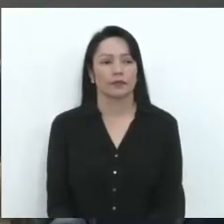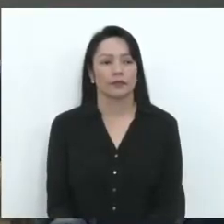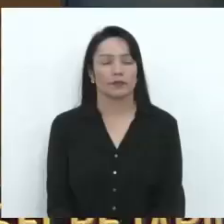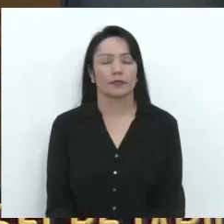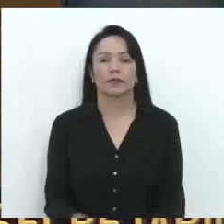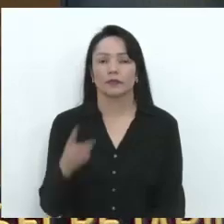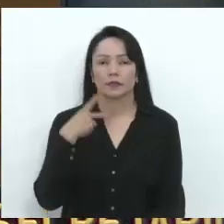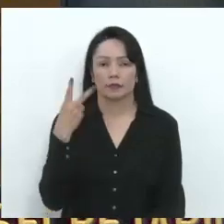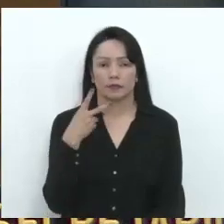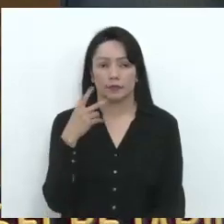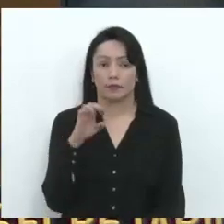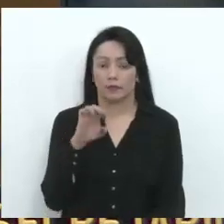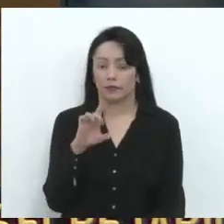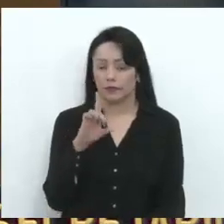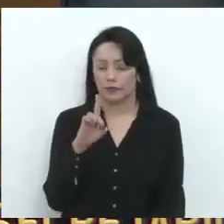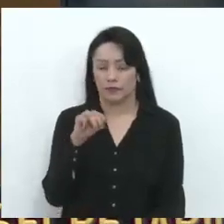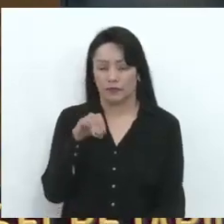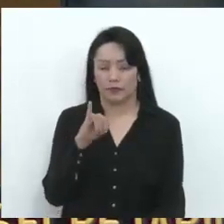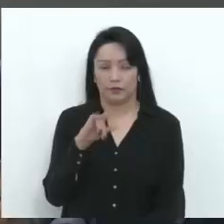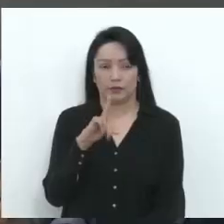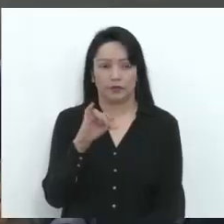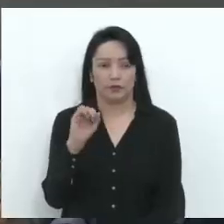Vereador Edmilson Souza.